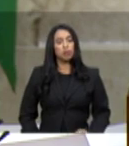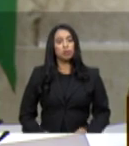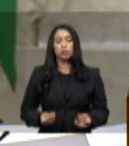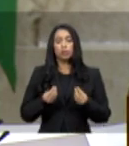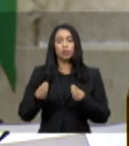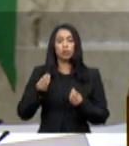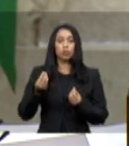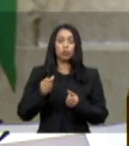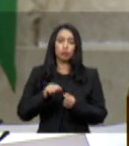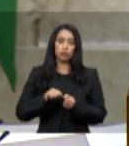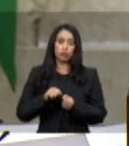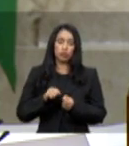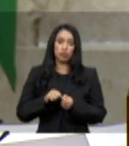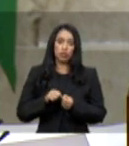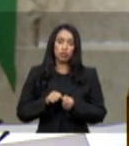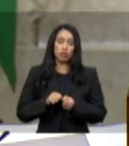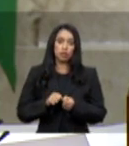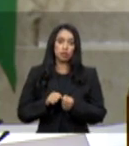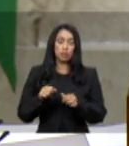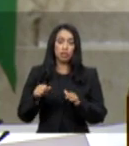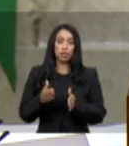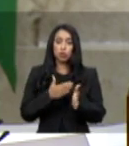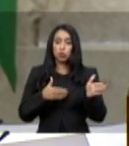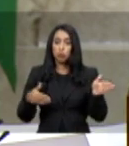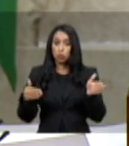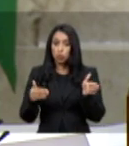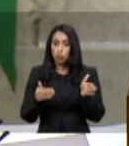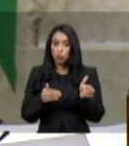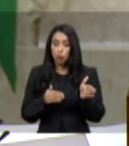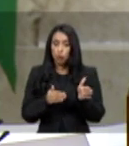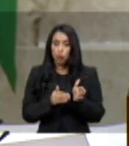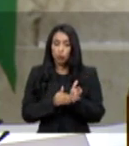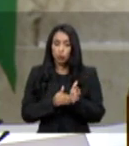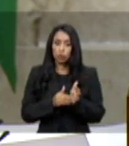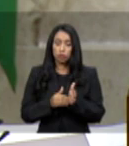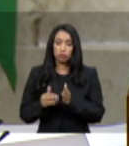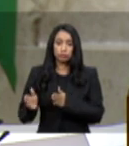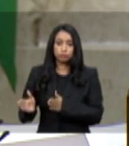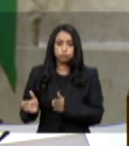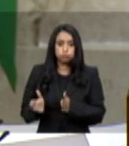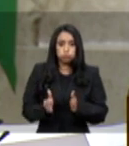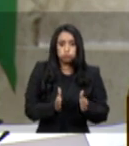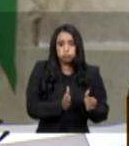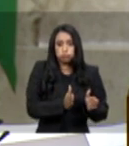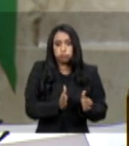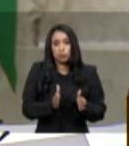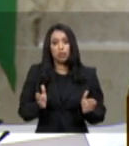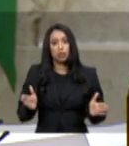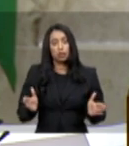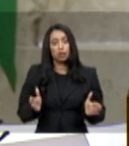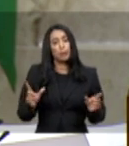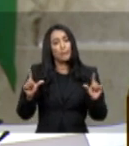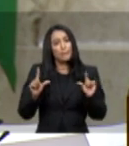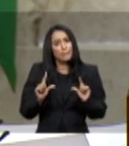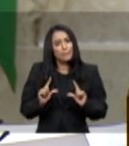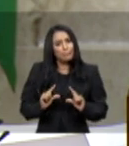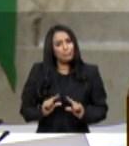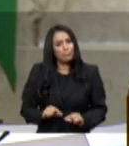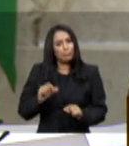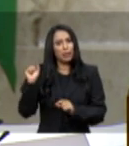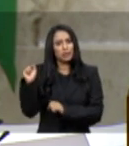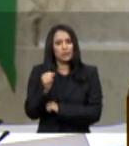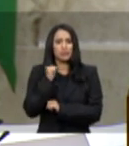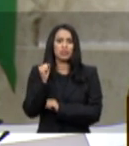as suas posturas para que coletivamente é passemos por essa onda de epidemia com menos